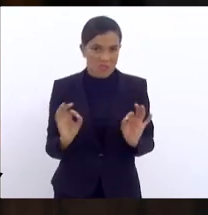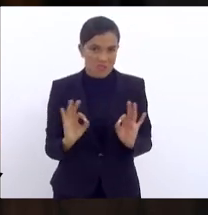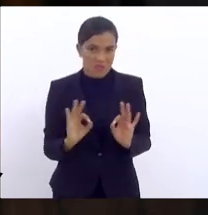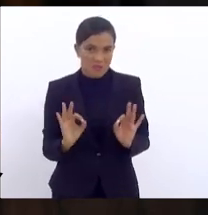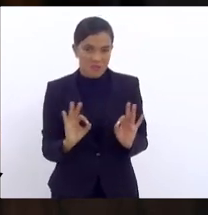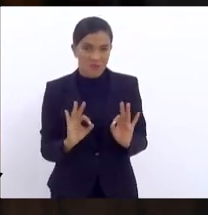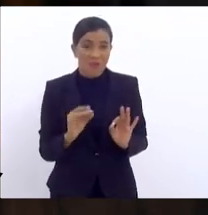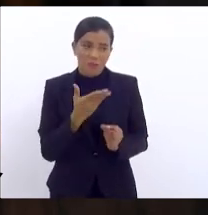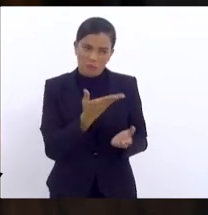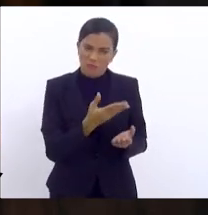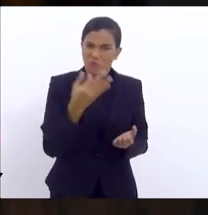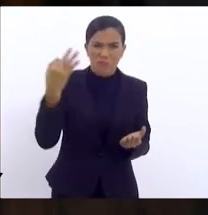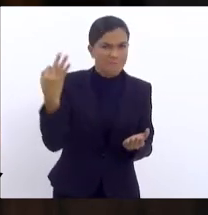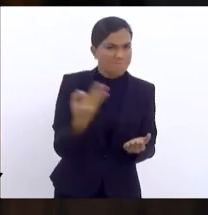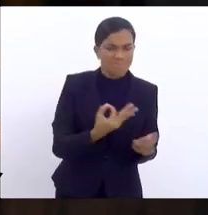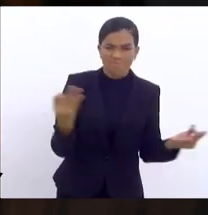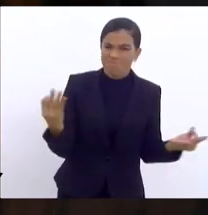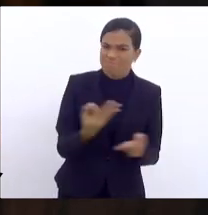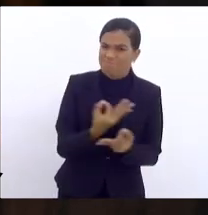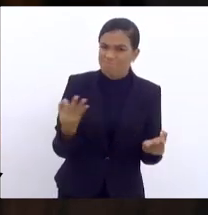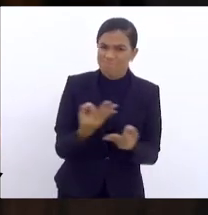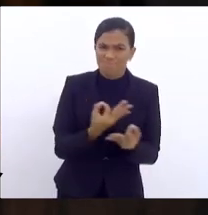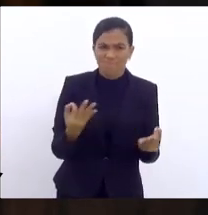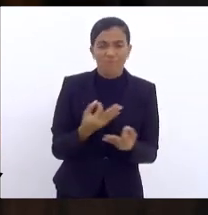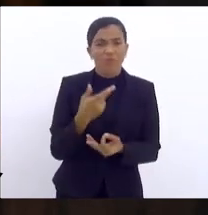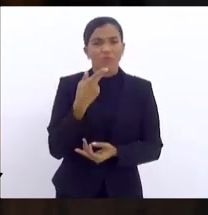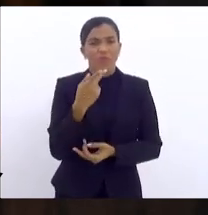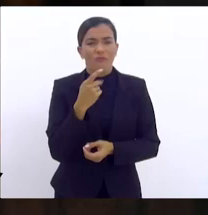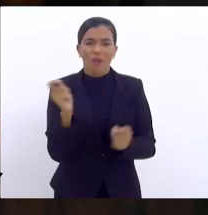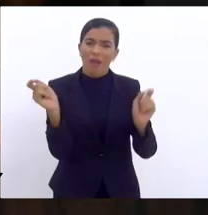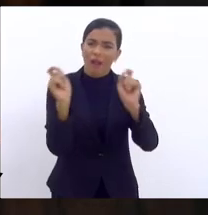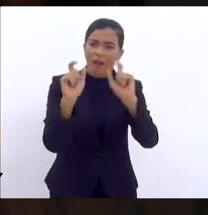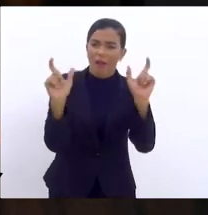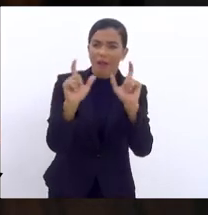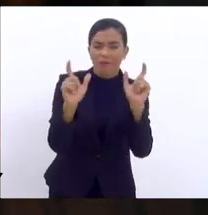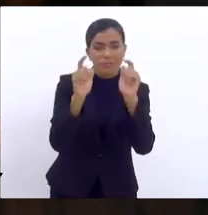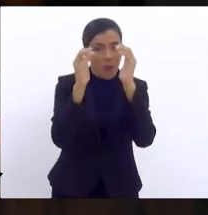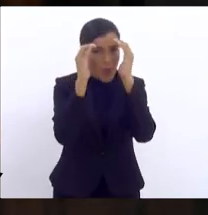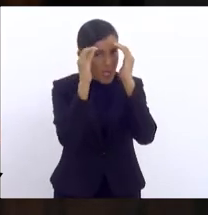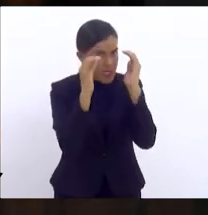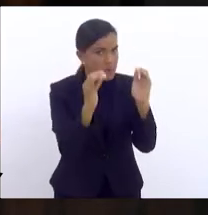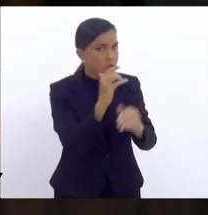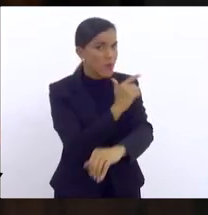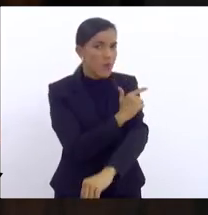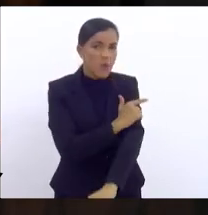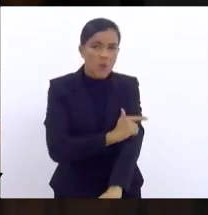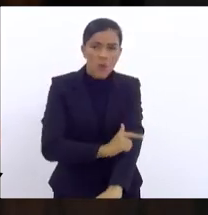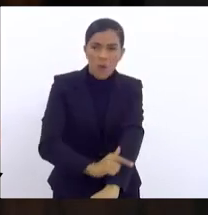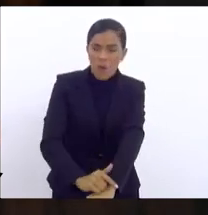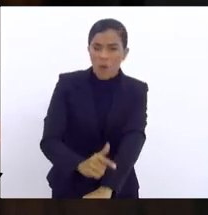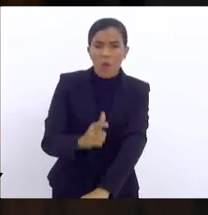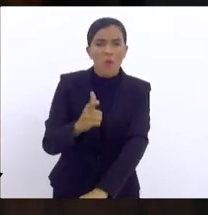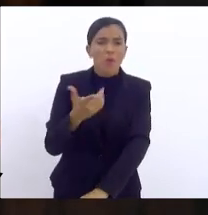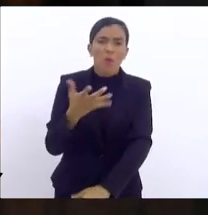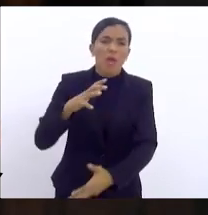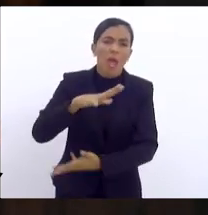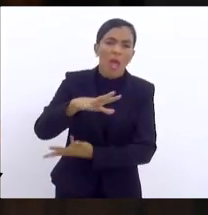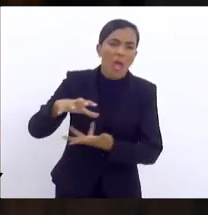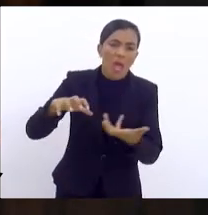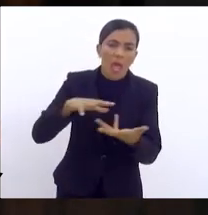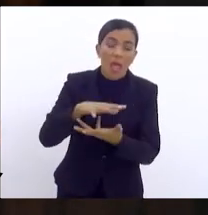o senhor está certíssimo como quando chama atenção de forma respeitosa não queremos não querendo polemizar